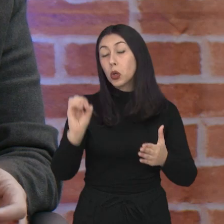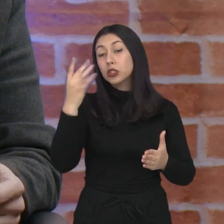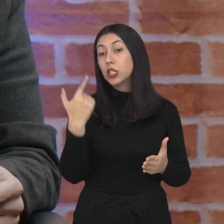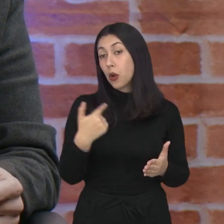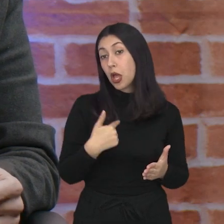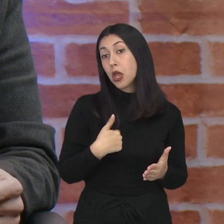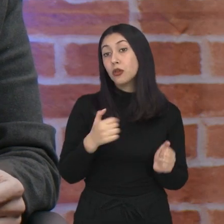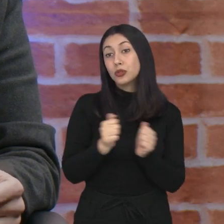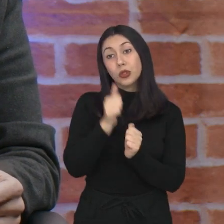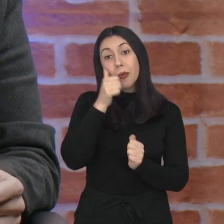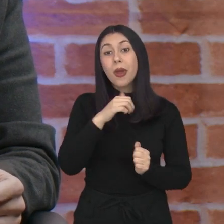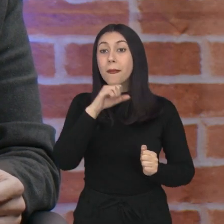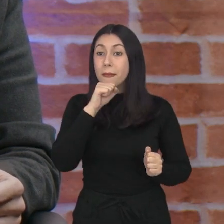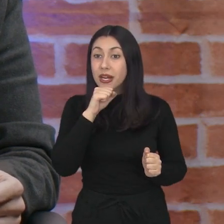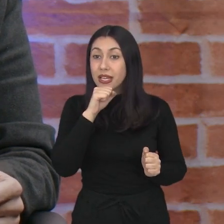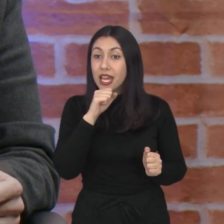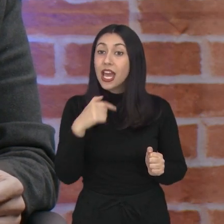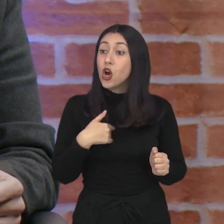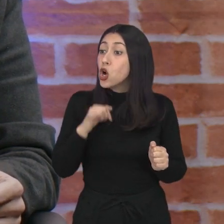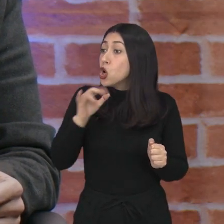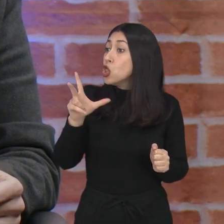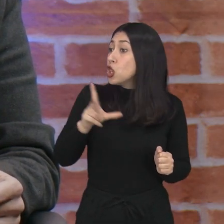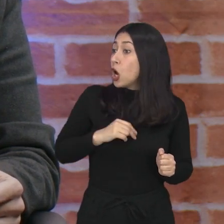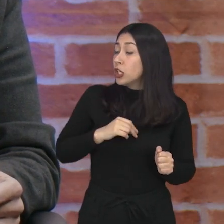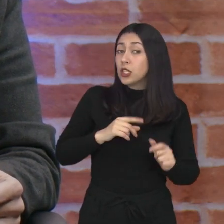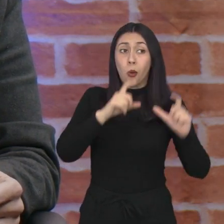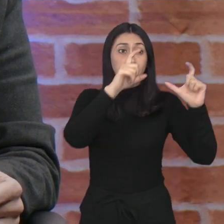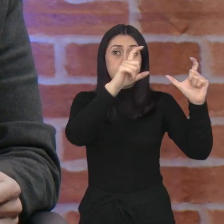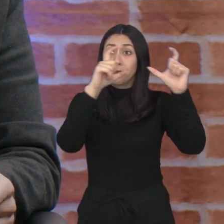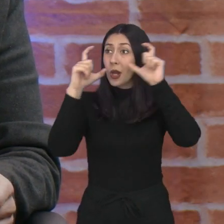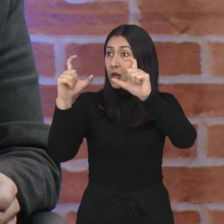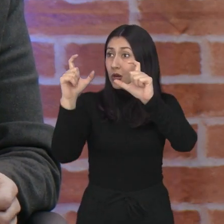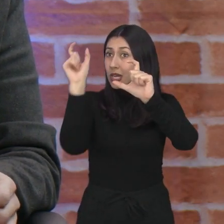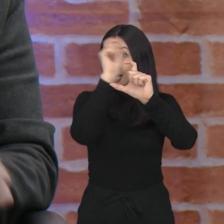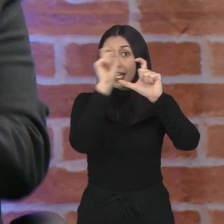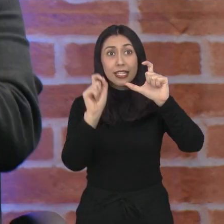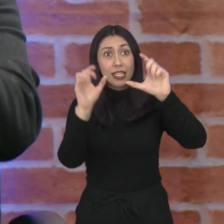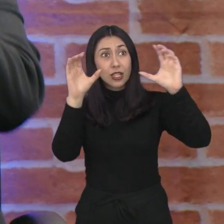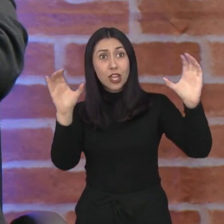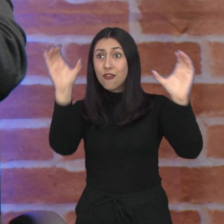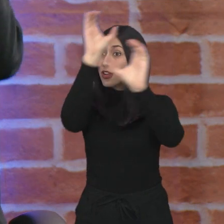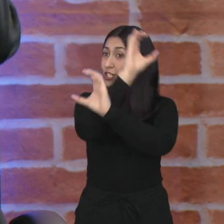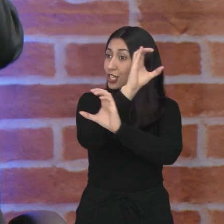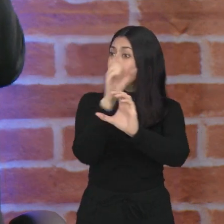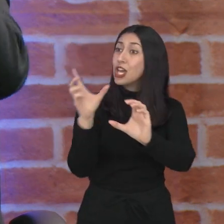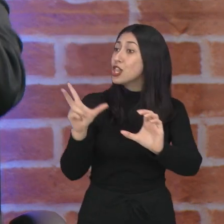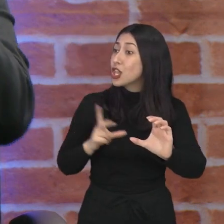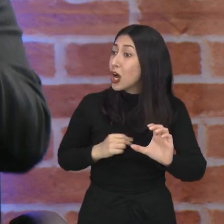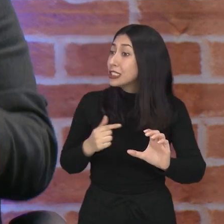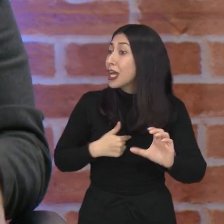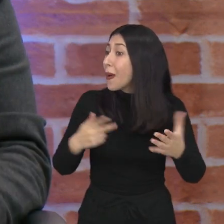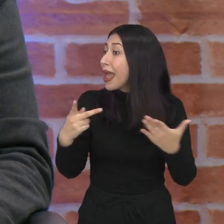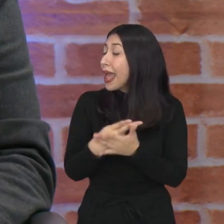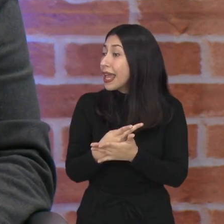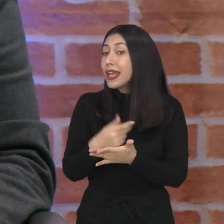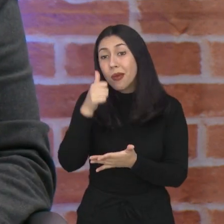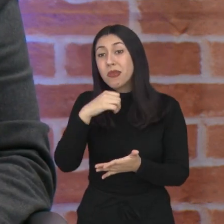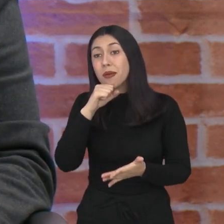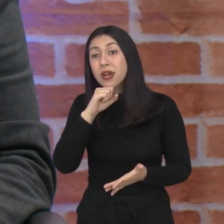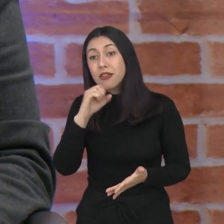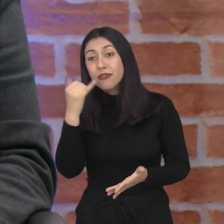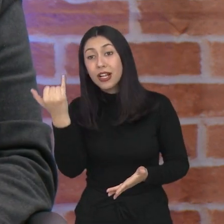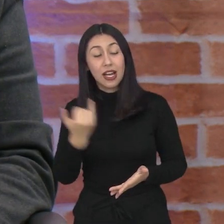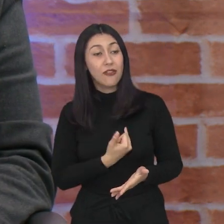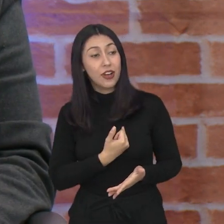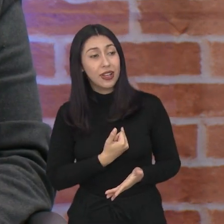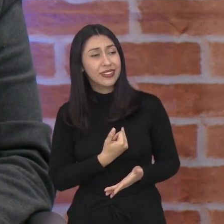Daí ela falava pra mim, calma, filho, fica tranquilo, ninguém lê a parte dos quadrinhos. E os balões estão propositalmente invertidos. Falando